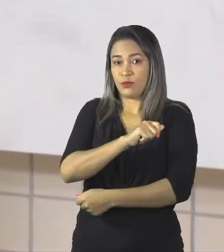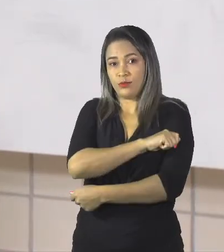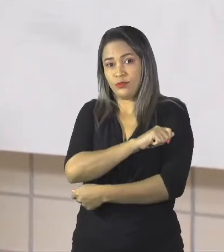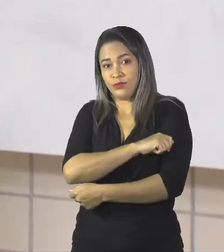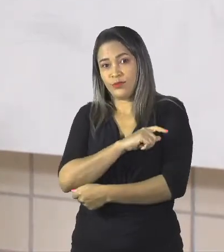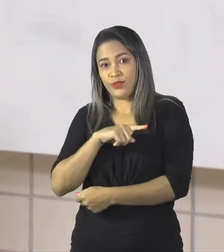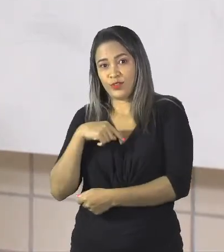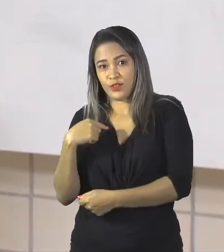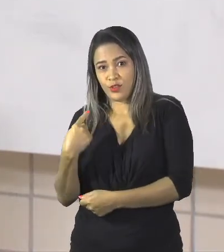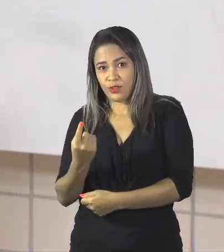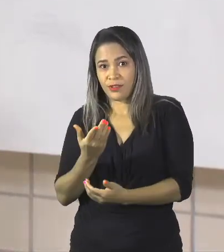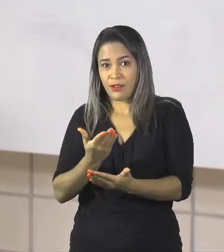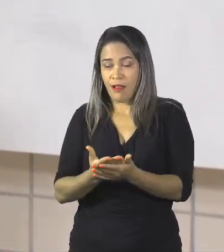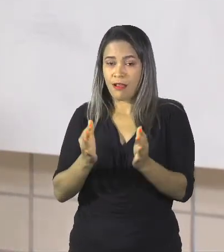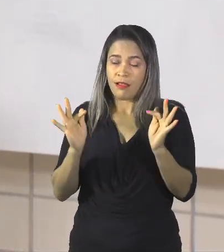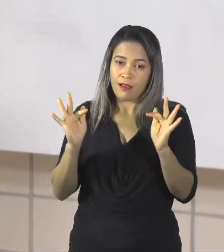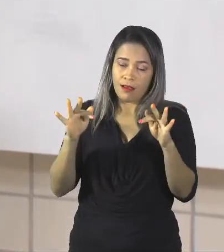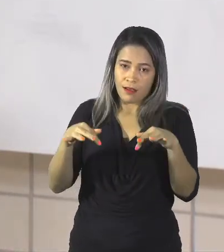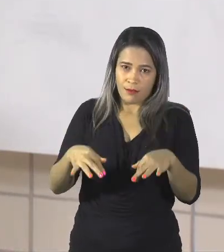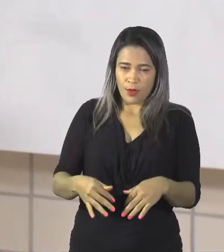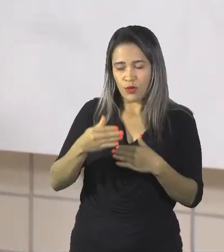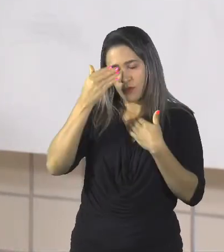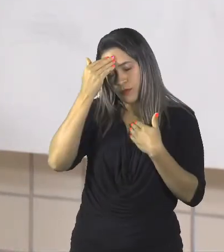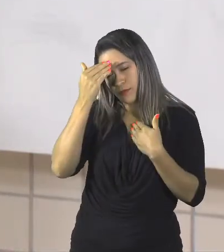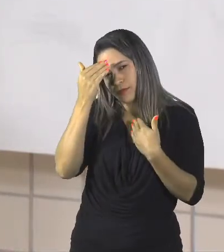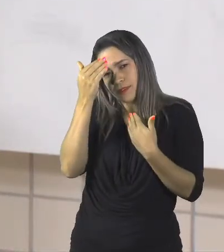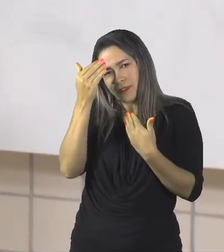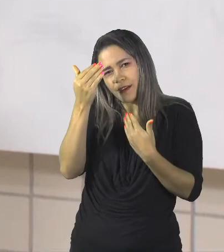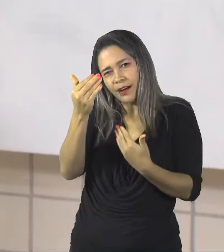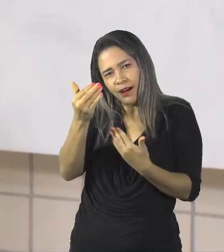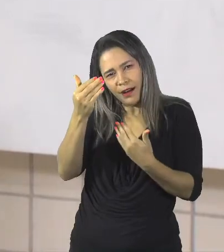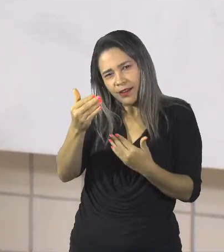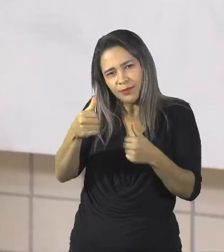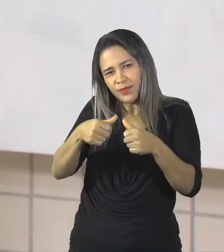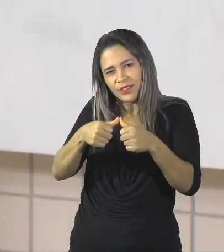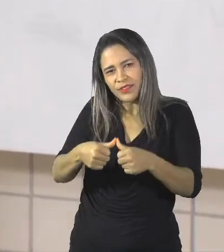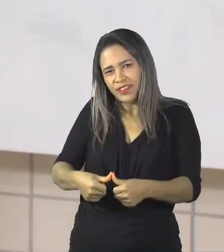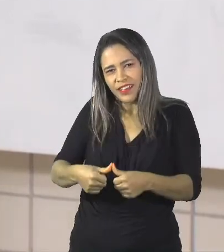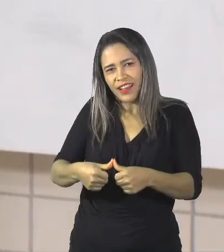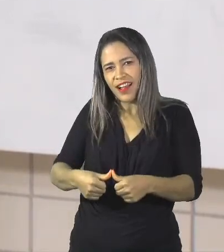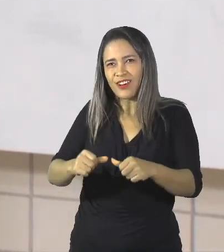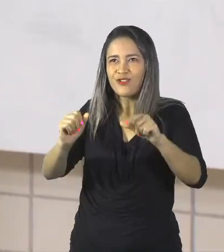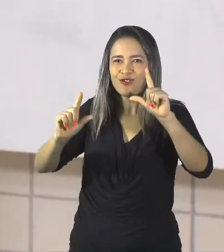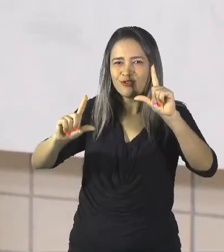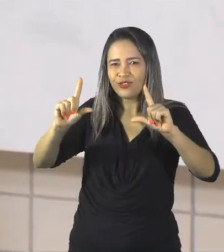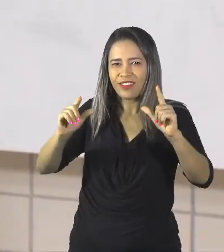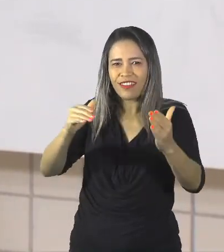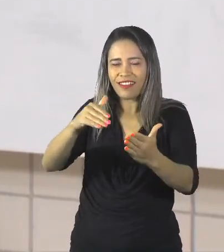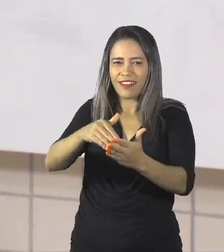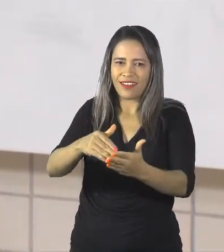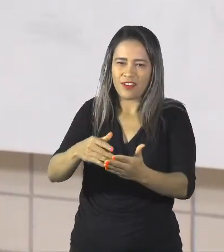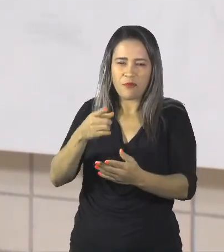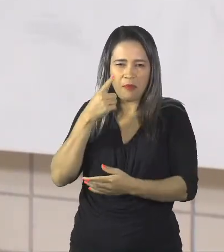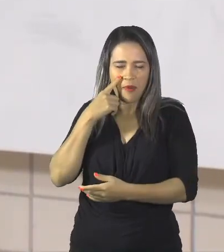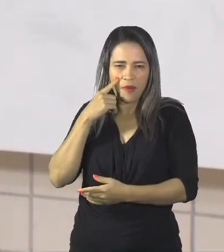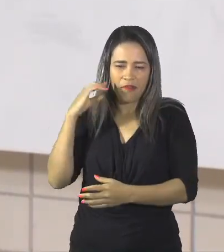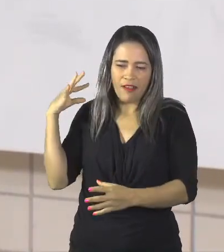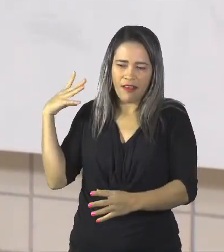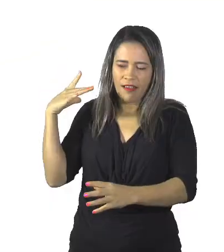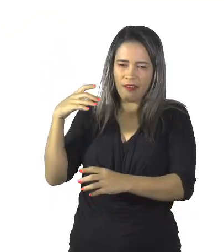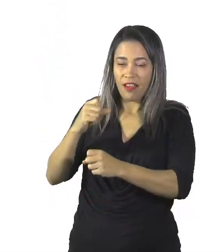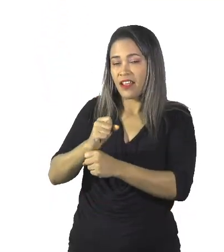está terminando. Obrigada, por ficarem até aqui. Vamos ver o que nós